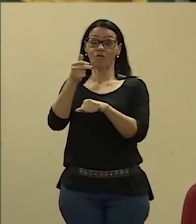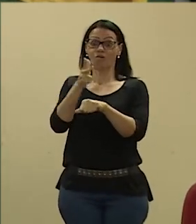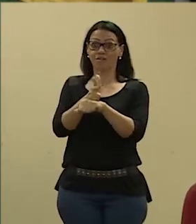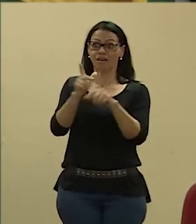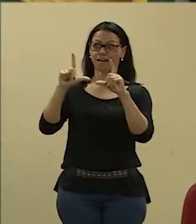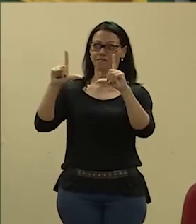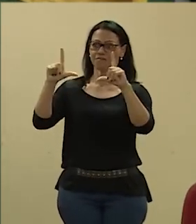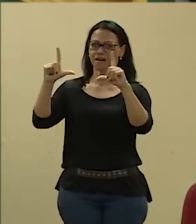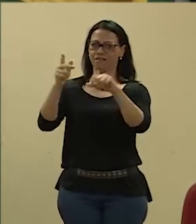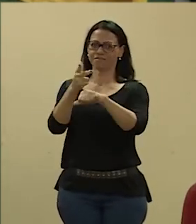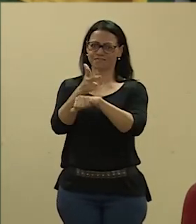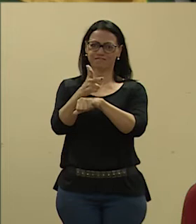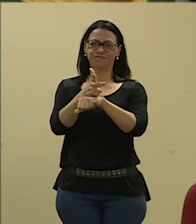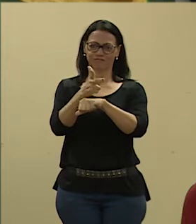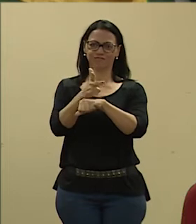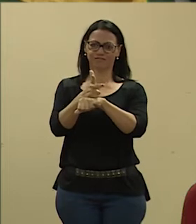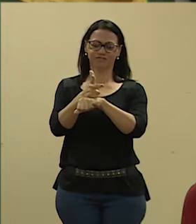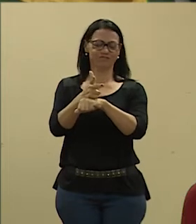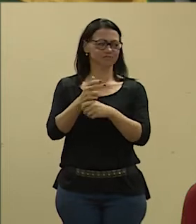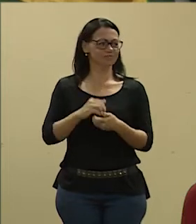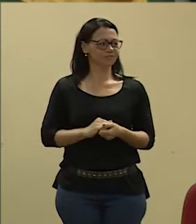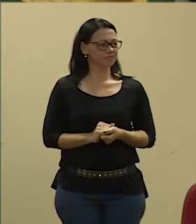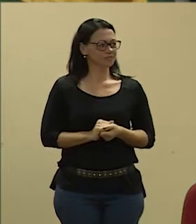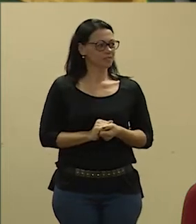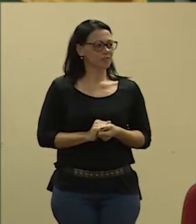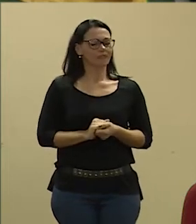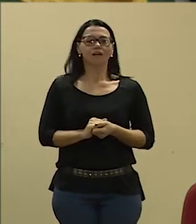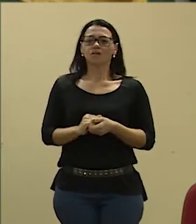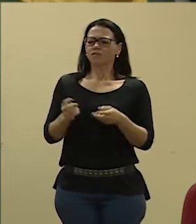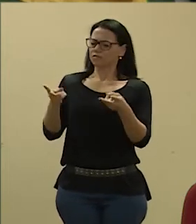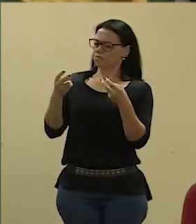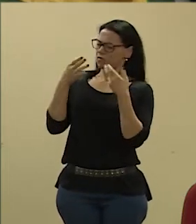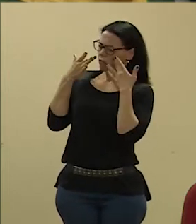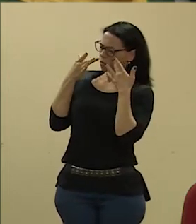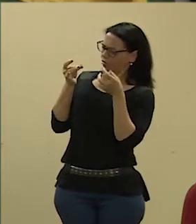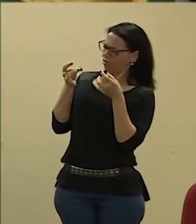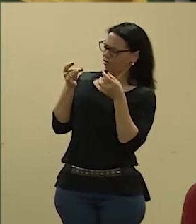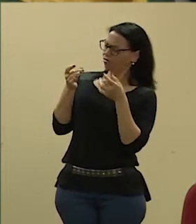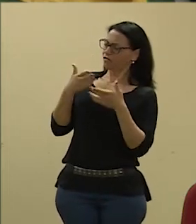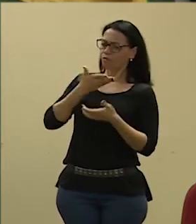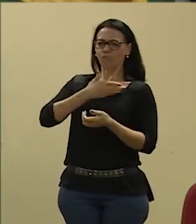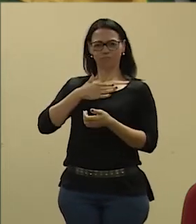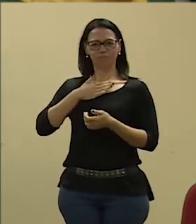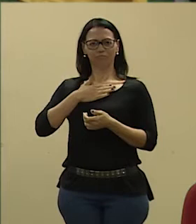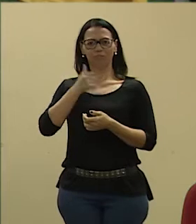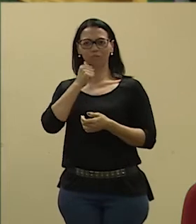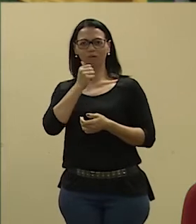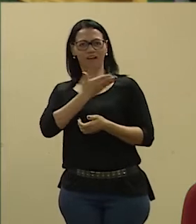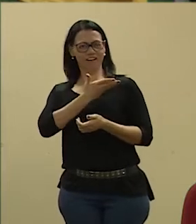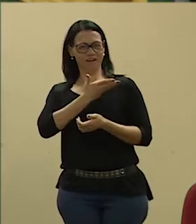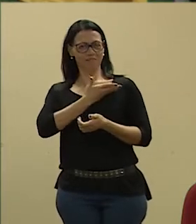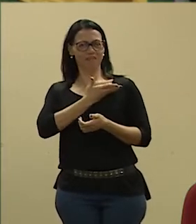toca mesmo que a gente não percebe essa medida imediatamente que me chamou a atenção foi uma colega minha né a professora e assessora pedagógica